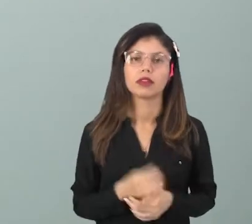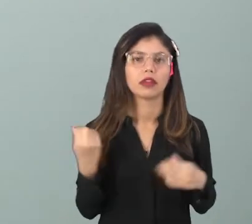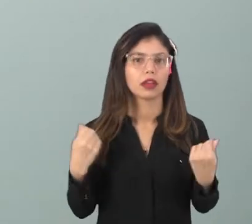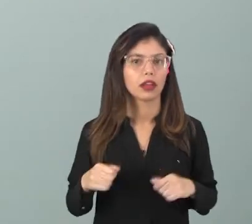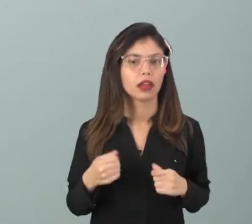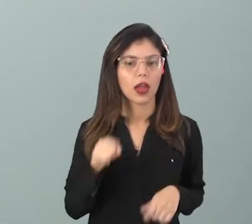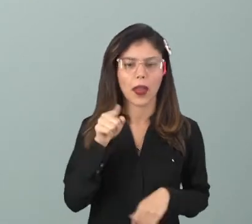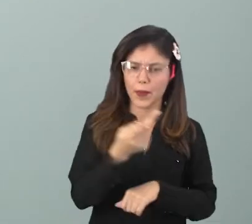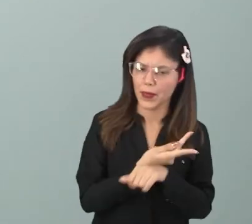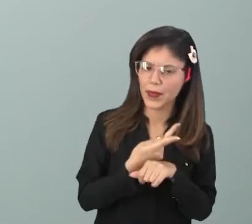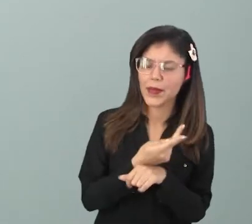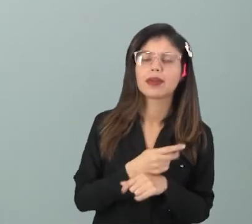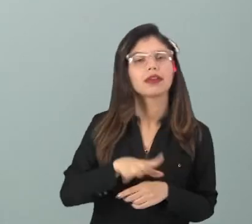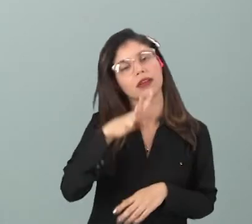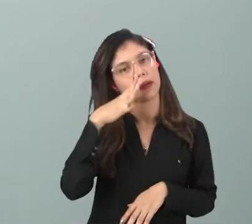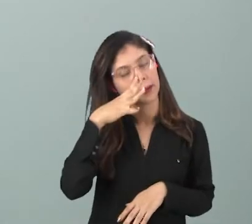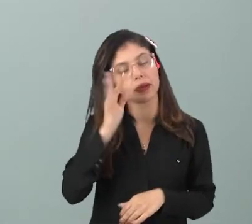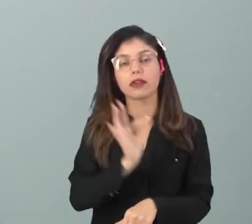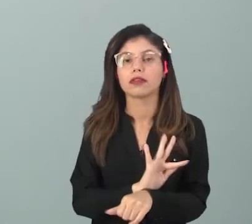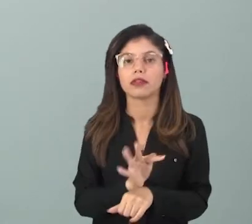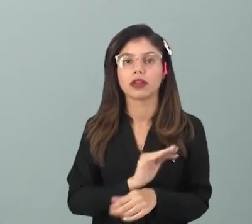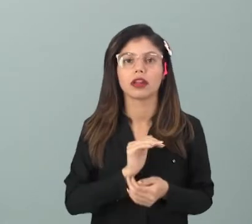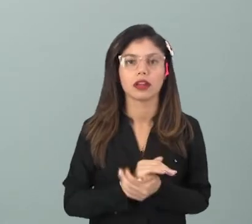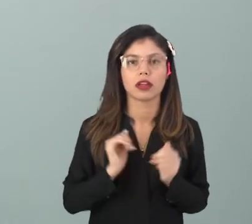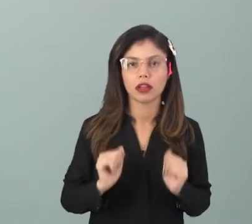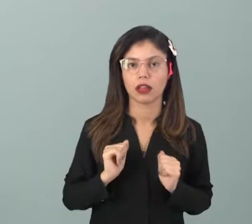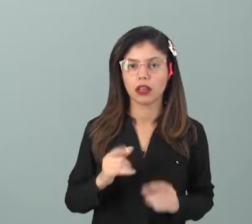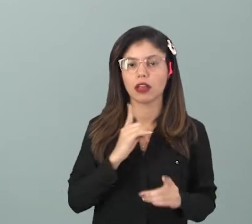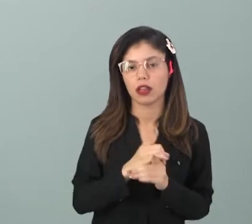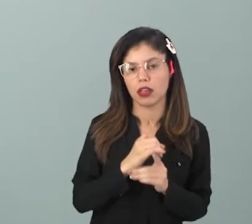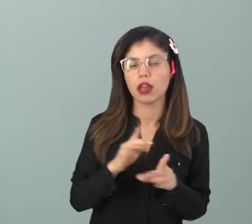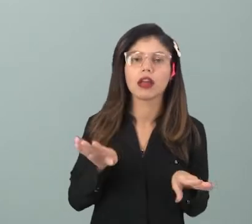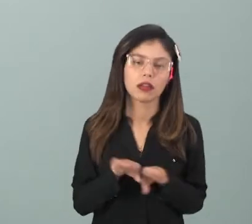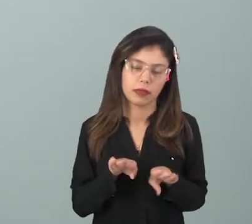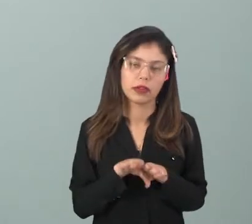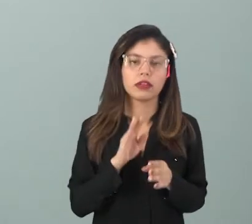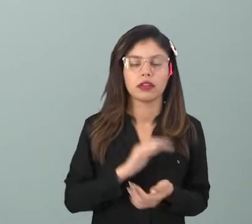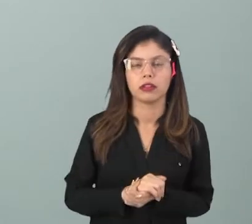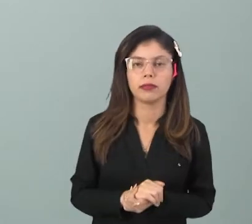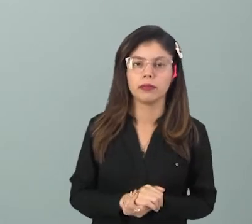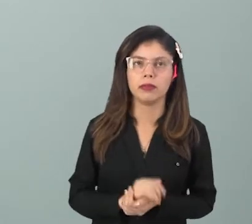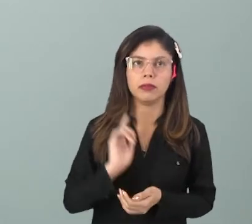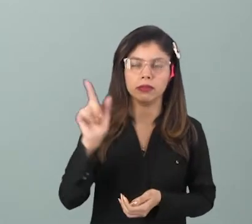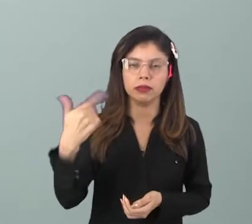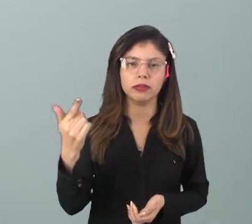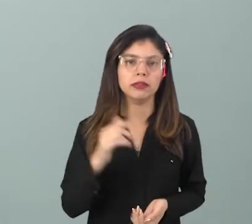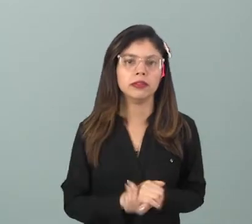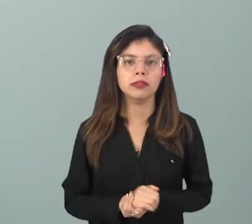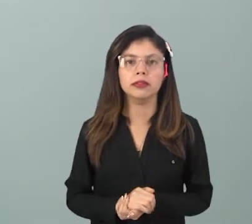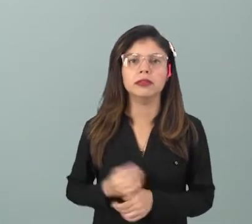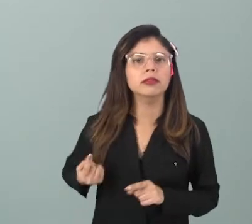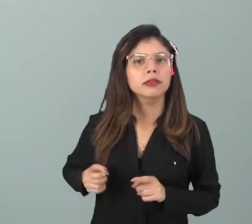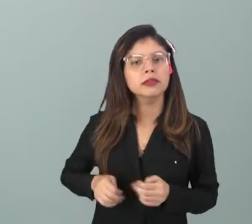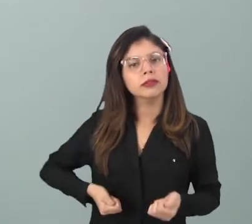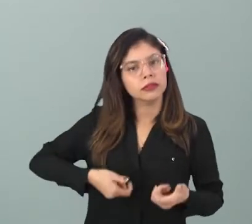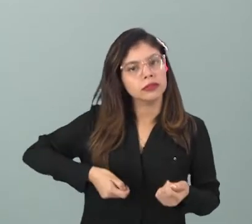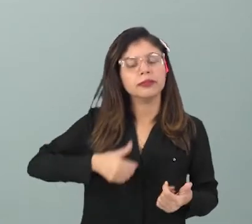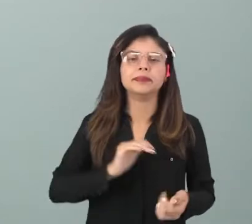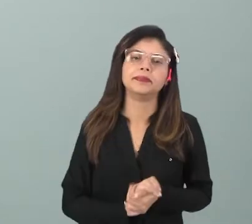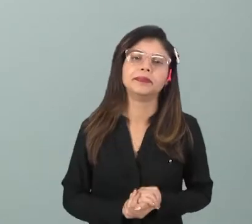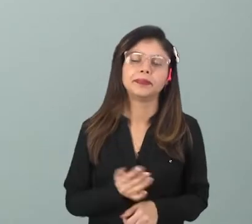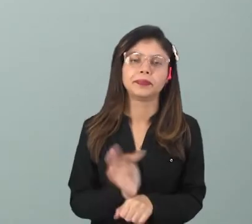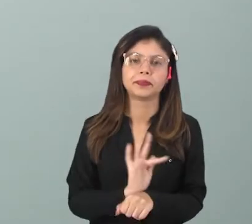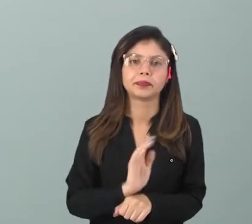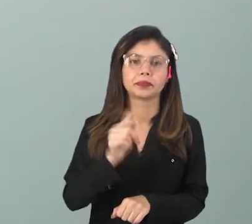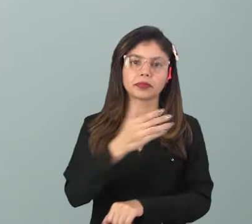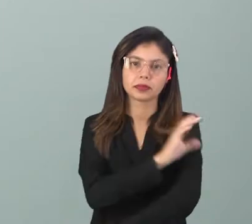procurem assistir esse filme e que possam se identificar também agora vamos para a próxima sugestão de filme de